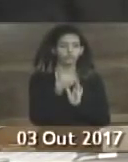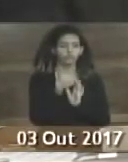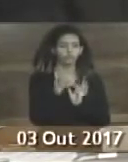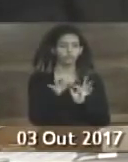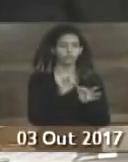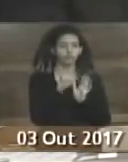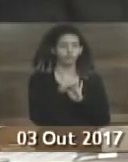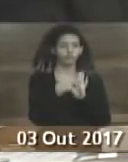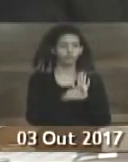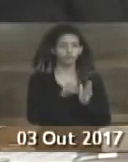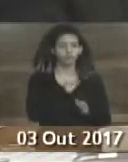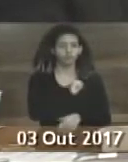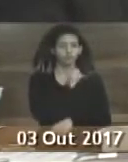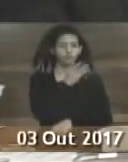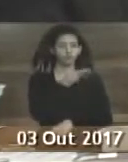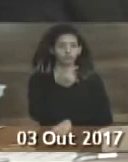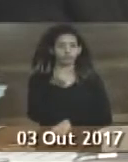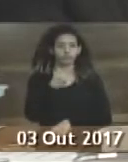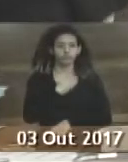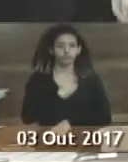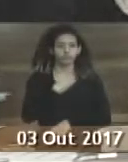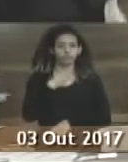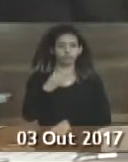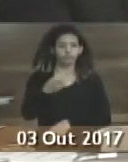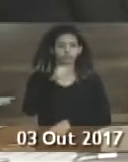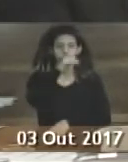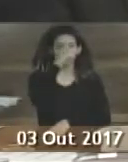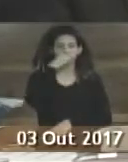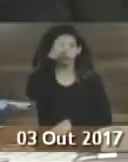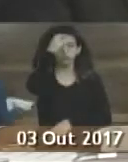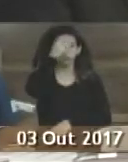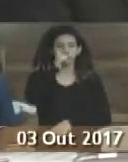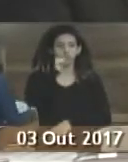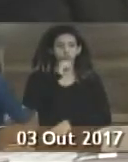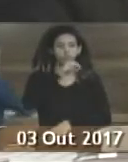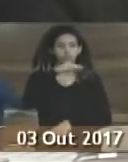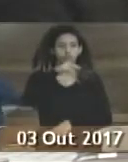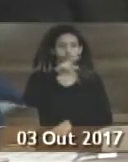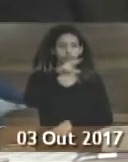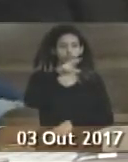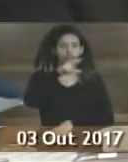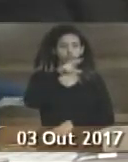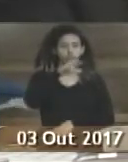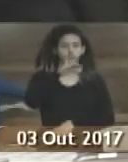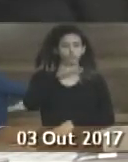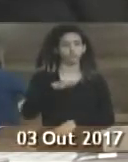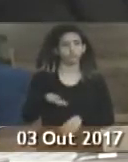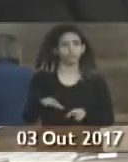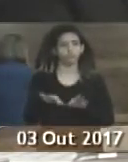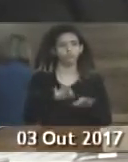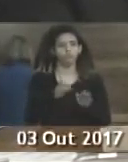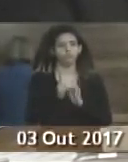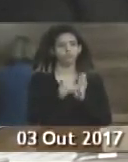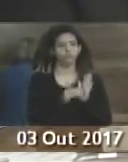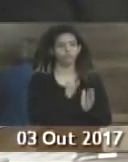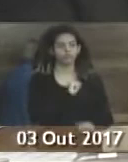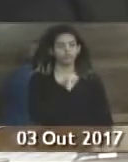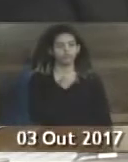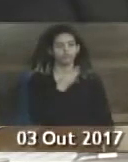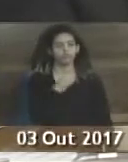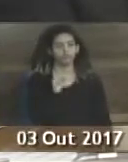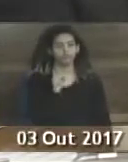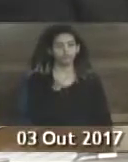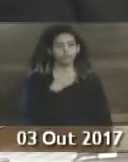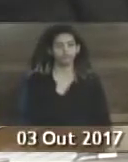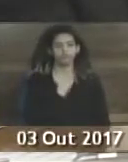decreto legislativo número 37/17, concedendo a medalha de mérito Brasil dos Reis, à senhora Márcia Esmal Brasil. Projeto de decreto legislativo número